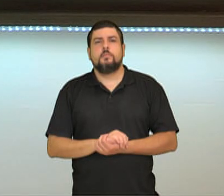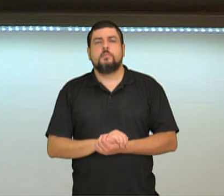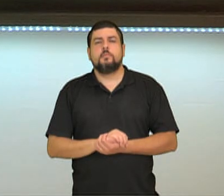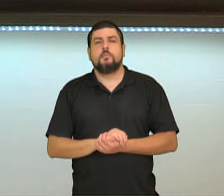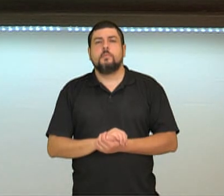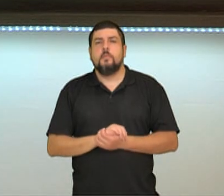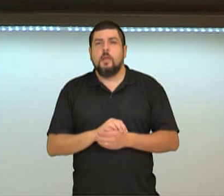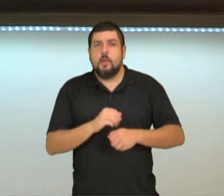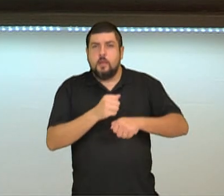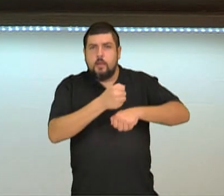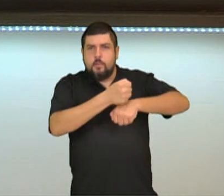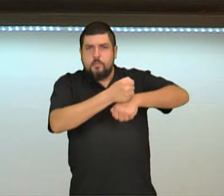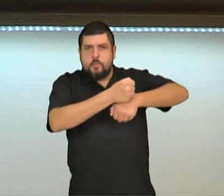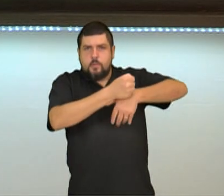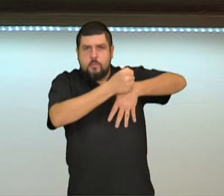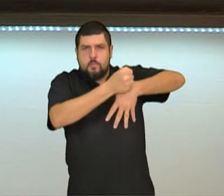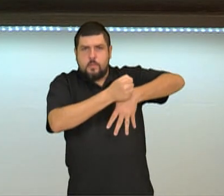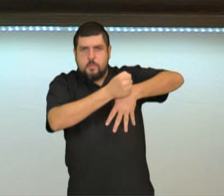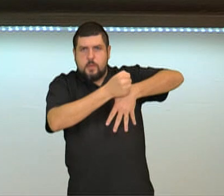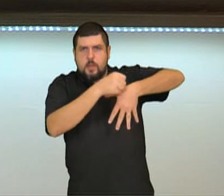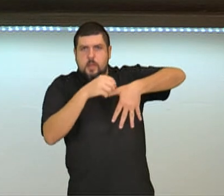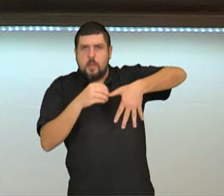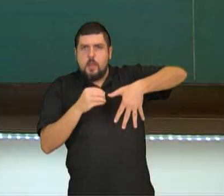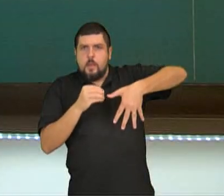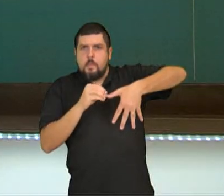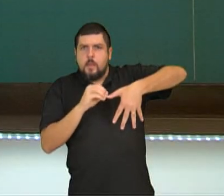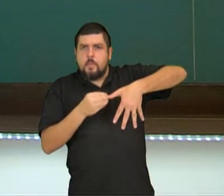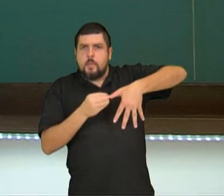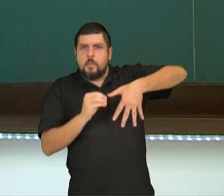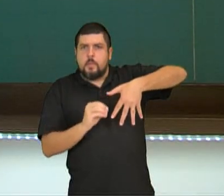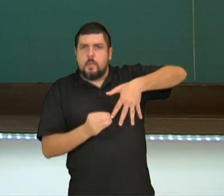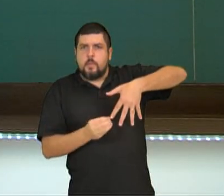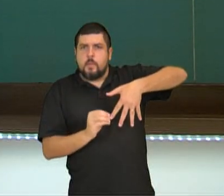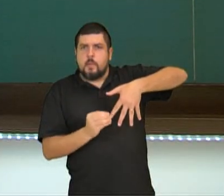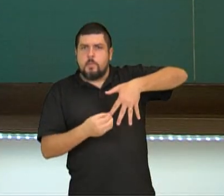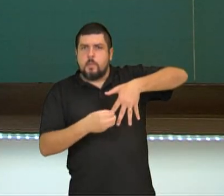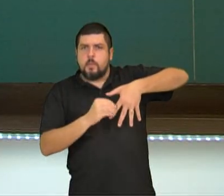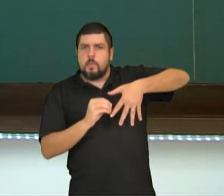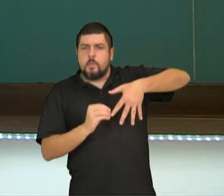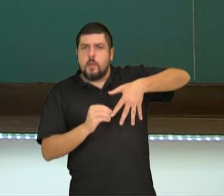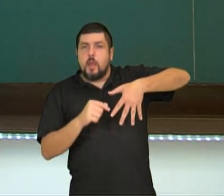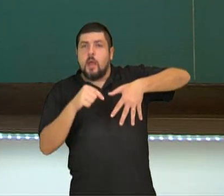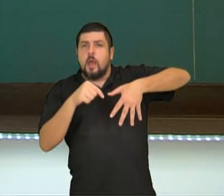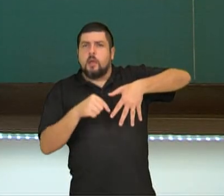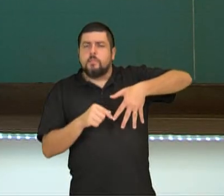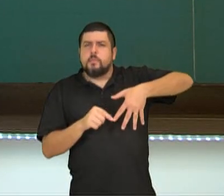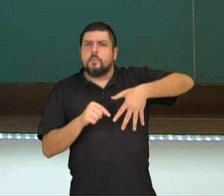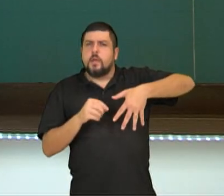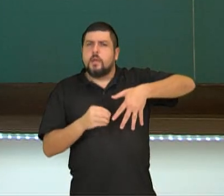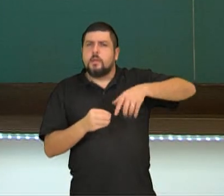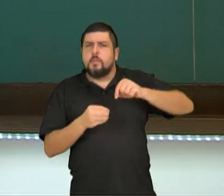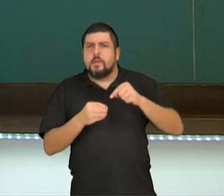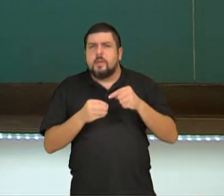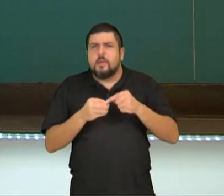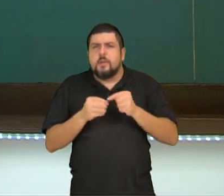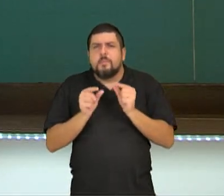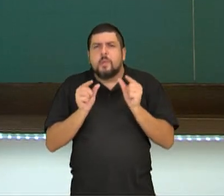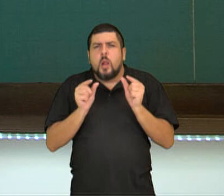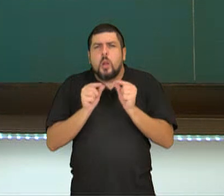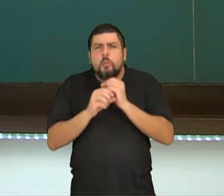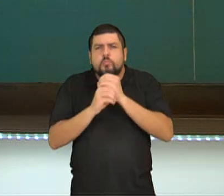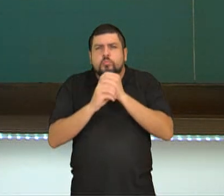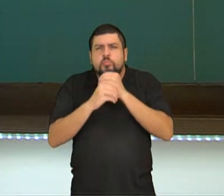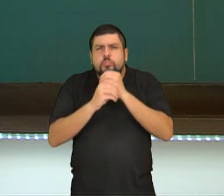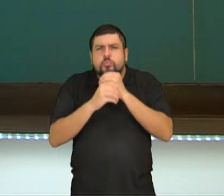Essas estruturas muito microscópicas, né, muito pequenas, tá? Que nós temos várias delas,